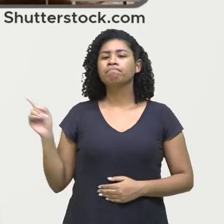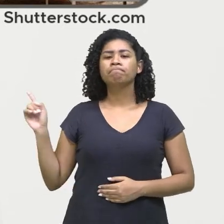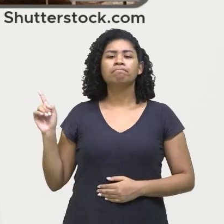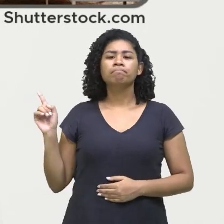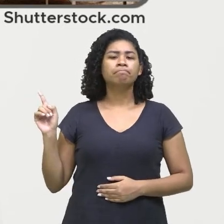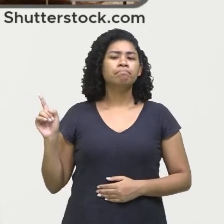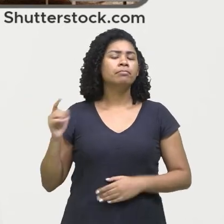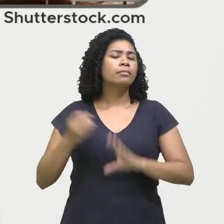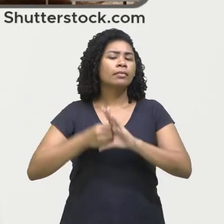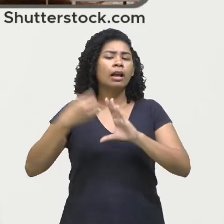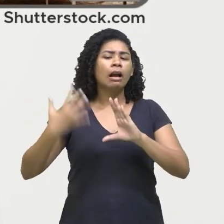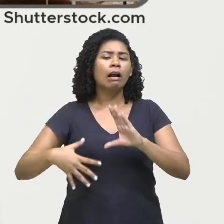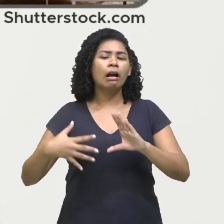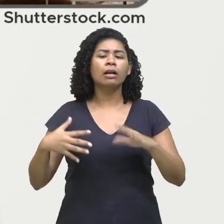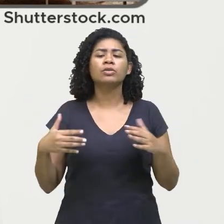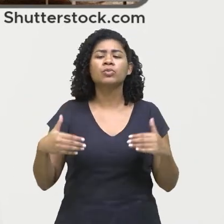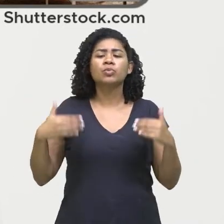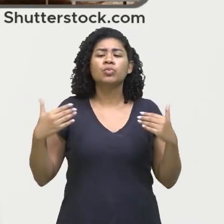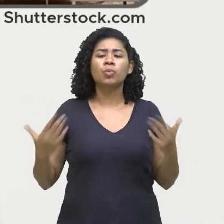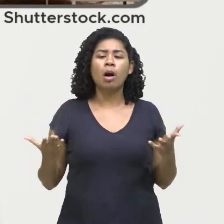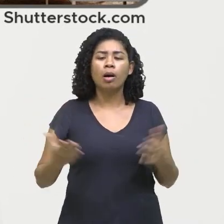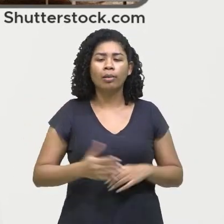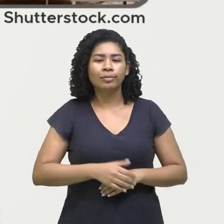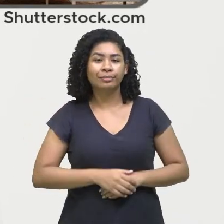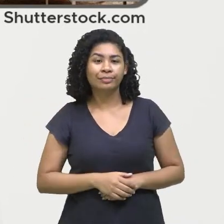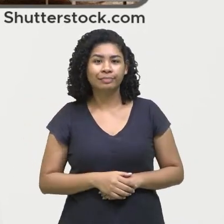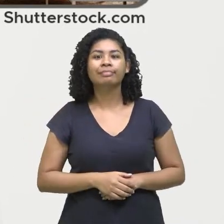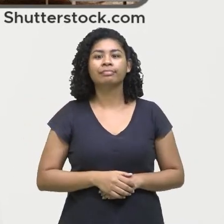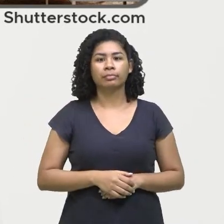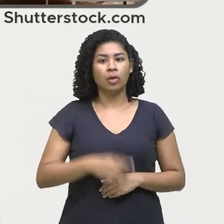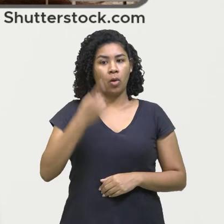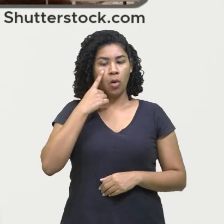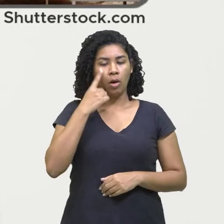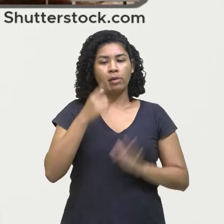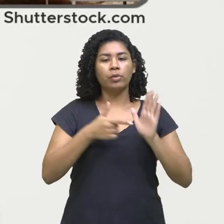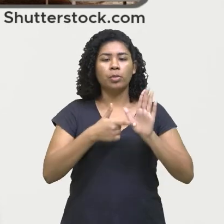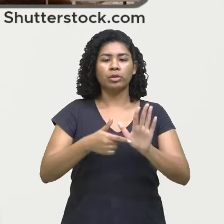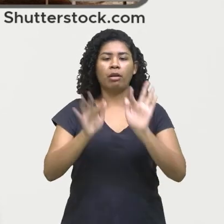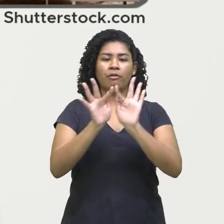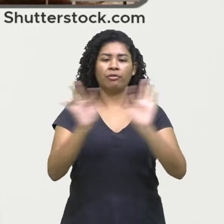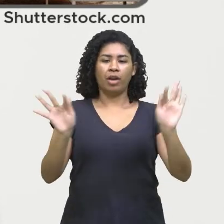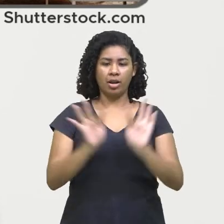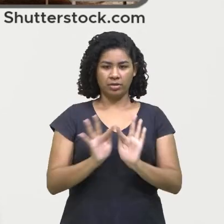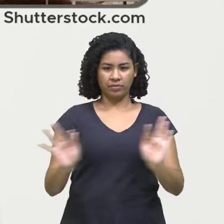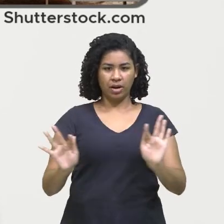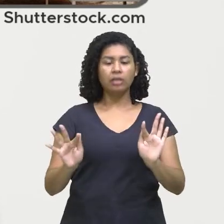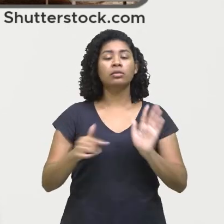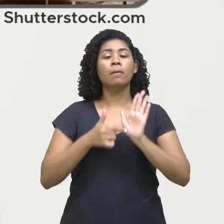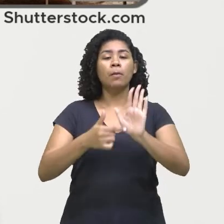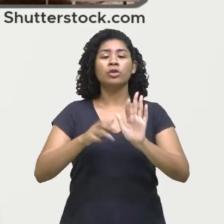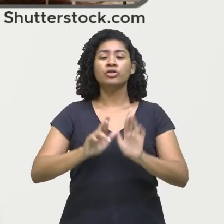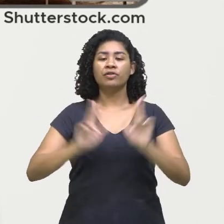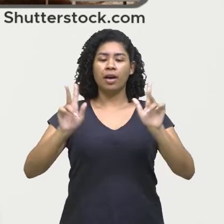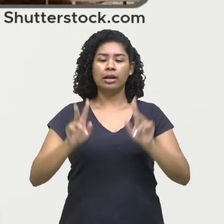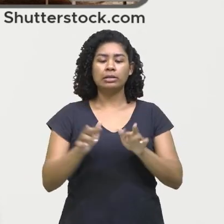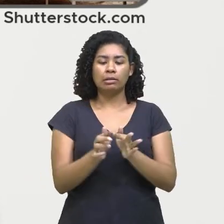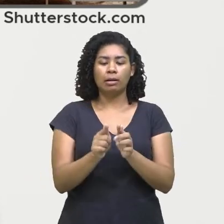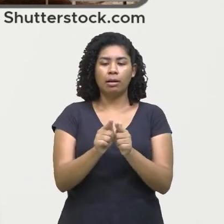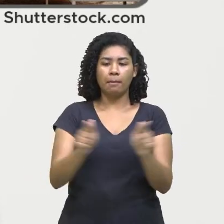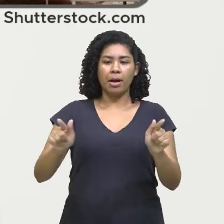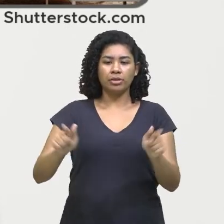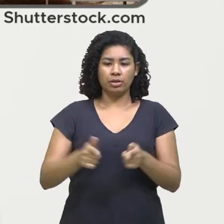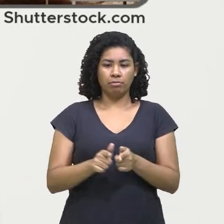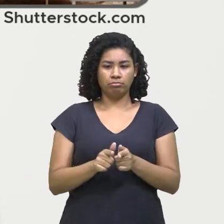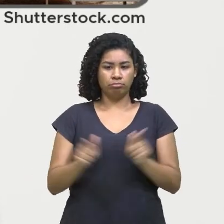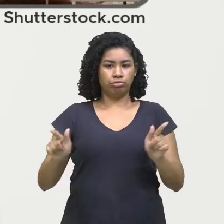numa característica, um tópico de diferença entre inglês britânico e americano, que é o tópico gramatical, é a